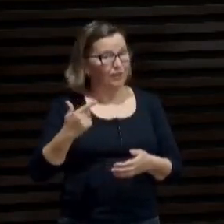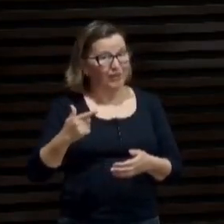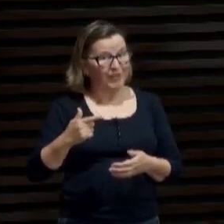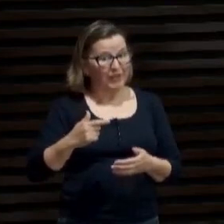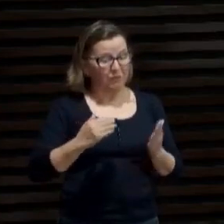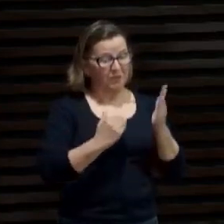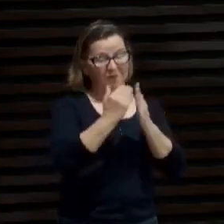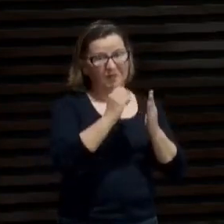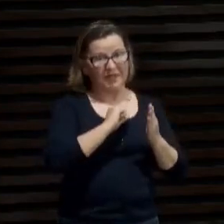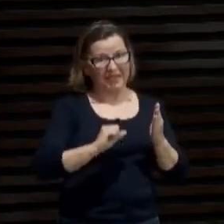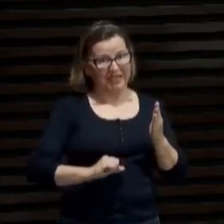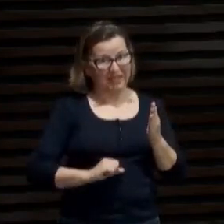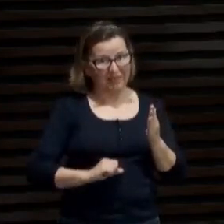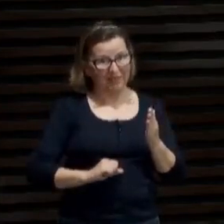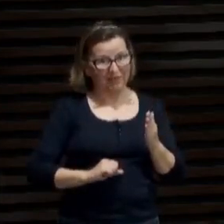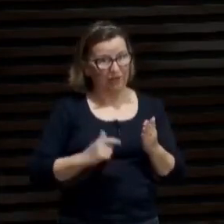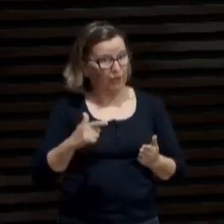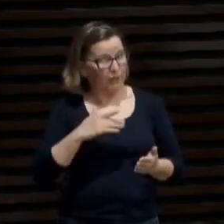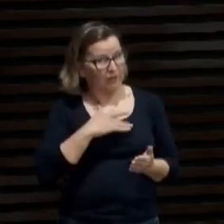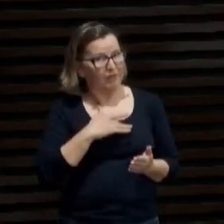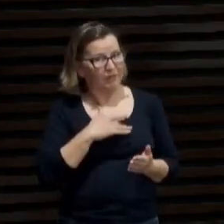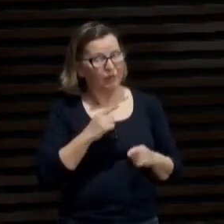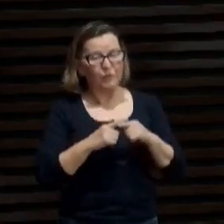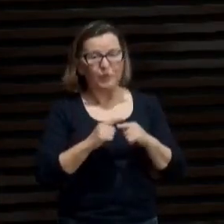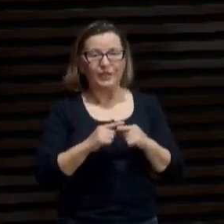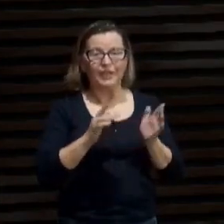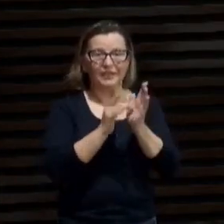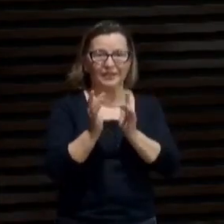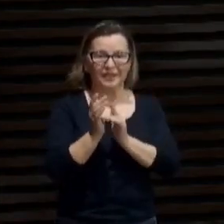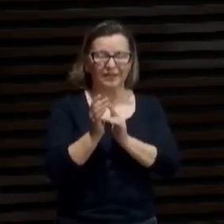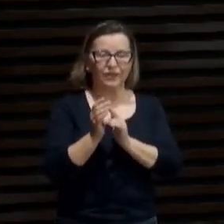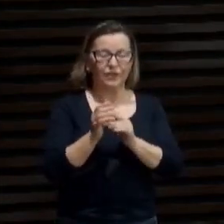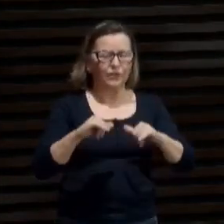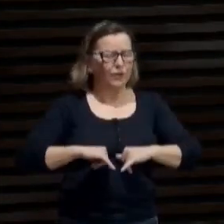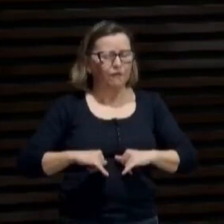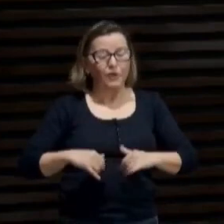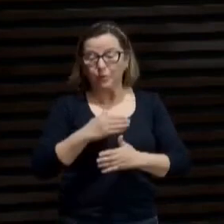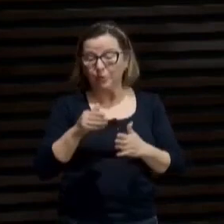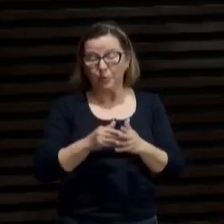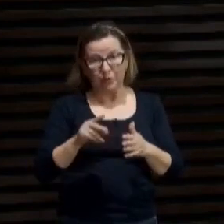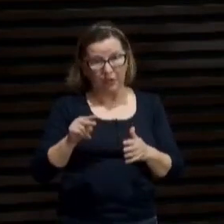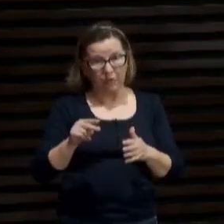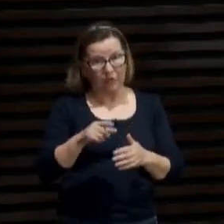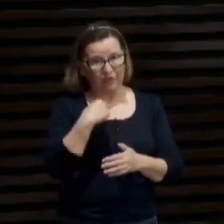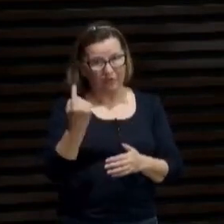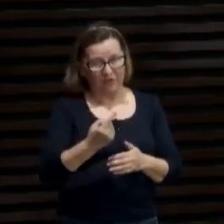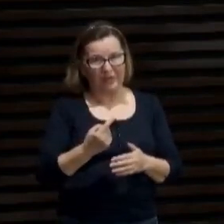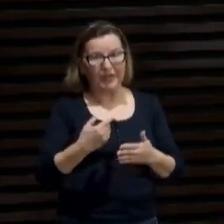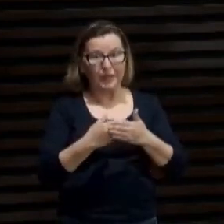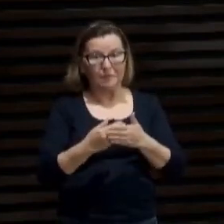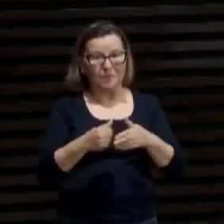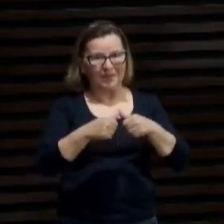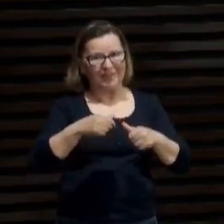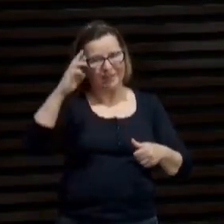que você sofre, ele já sofreu antes em grau muito maior. Então perto está o Senhor para te socorrer. E perto está